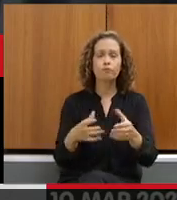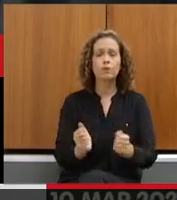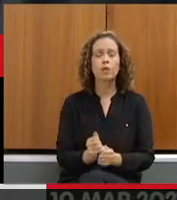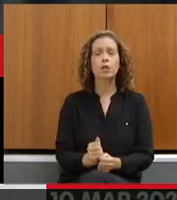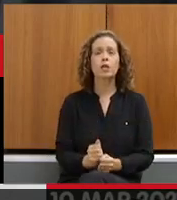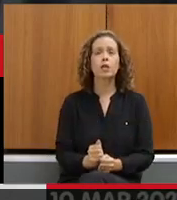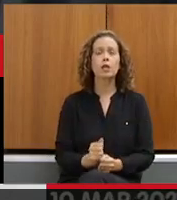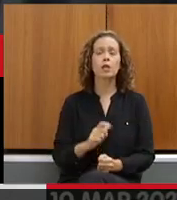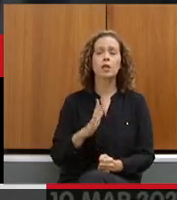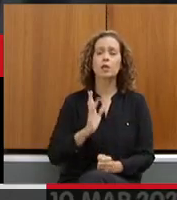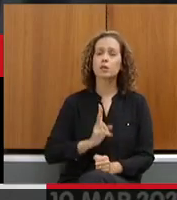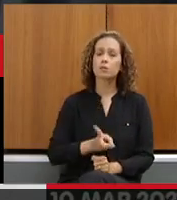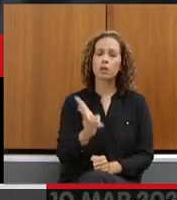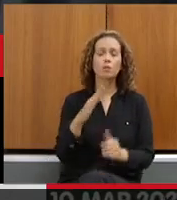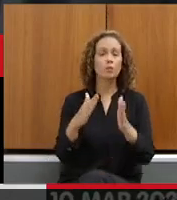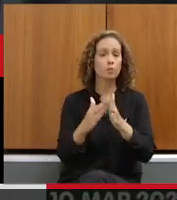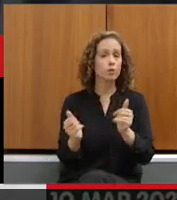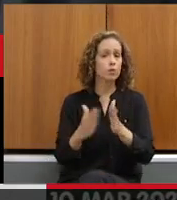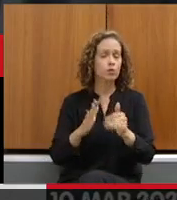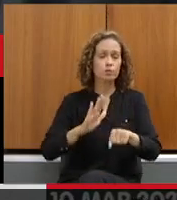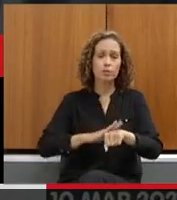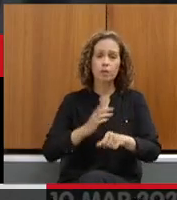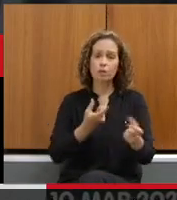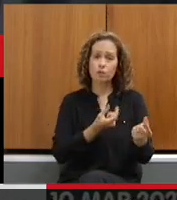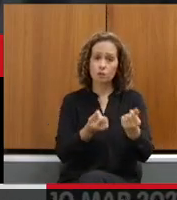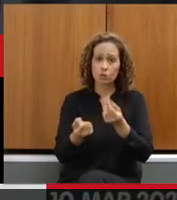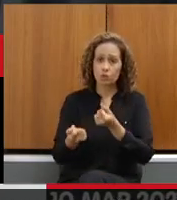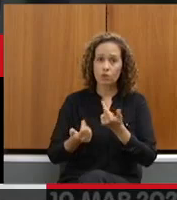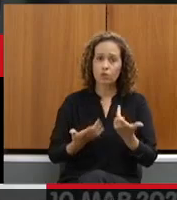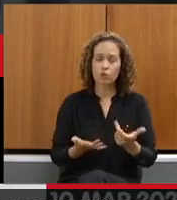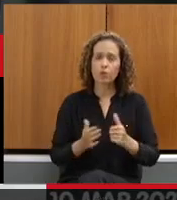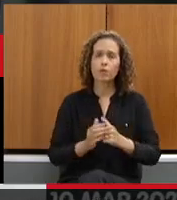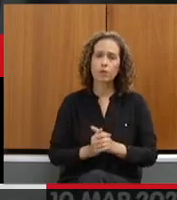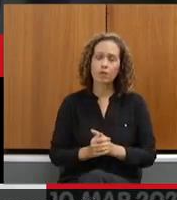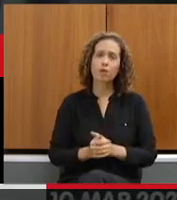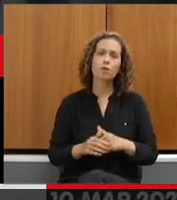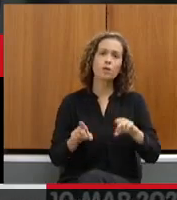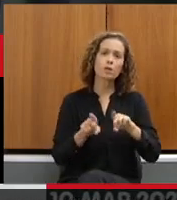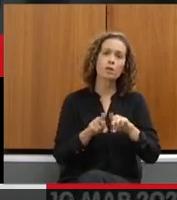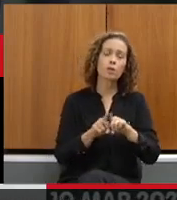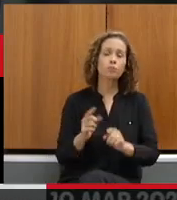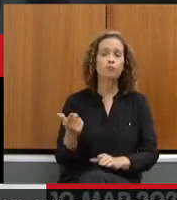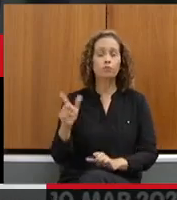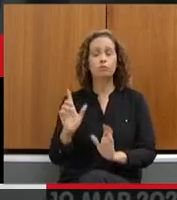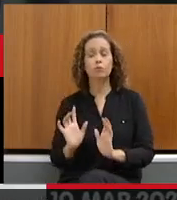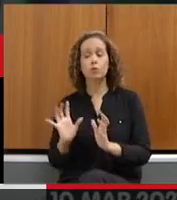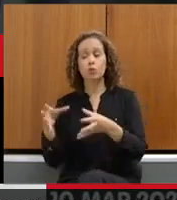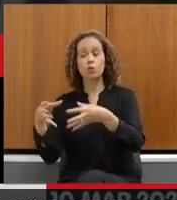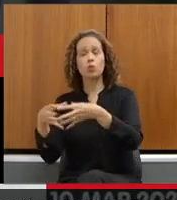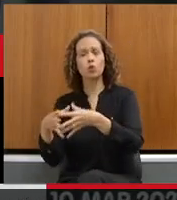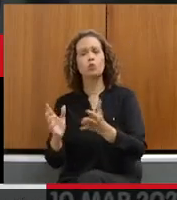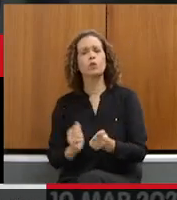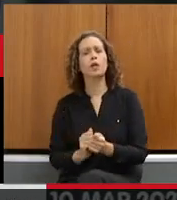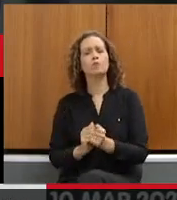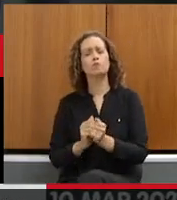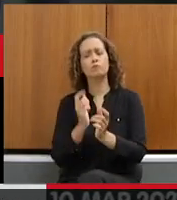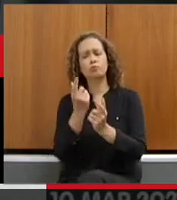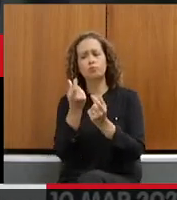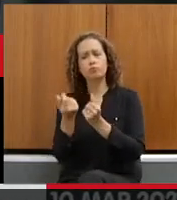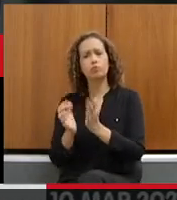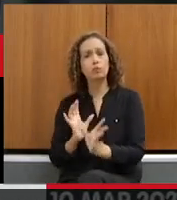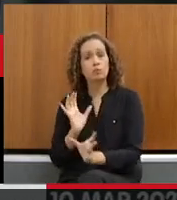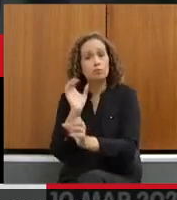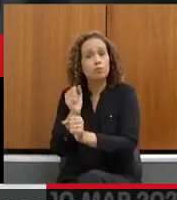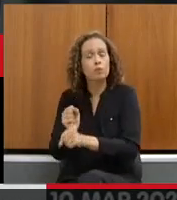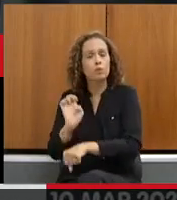minha parte eu sempre pedir mais dinheiro né e a fazenda Seplag eles fazem as contas enquanto estado e uma